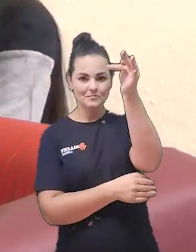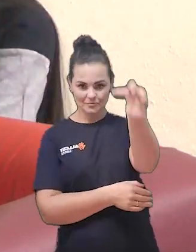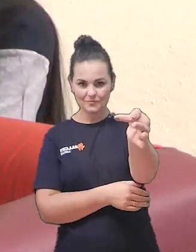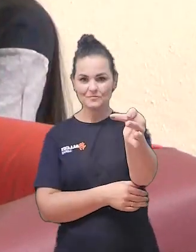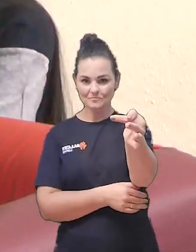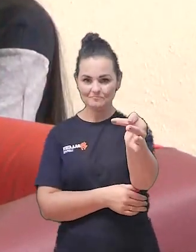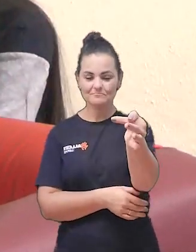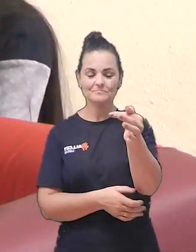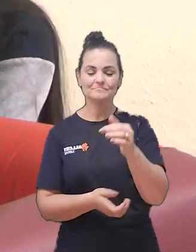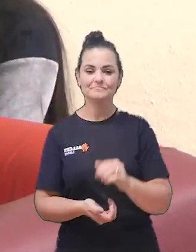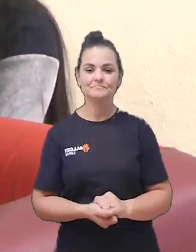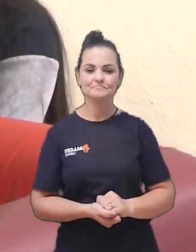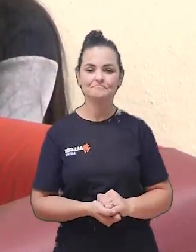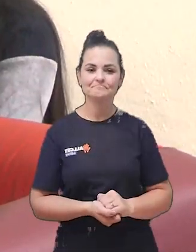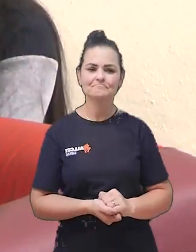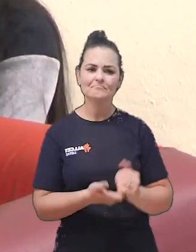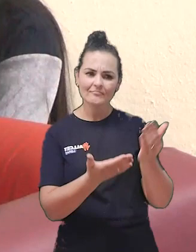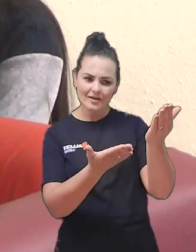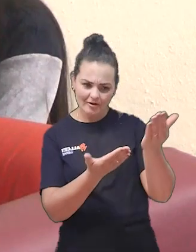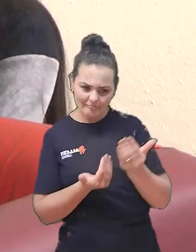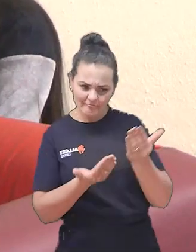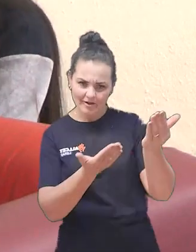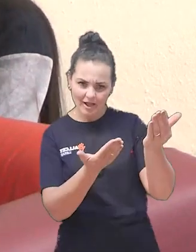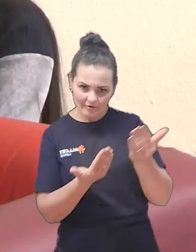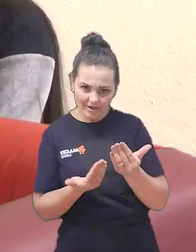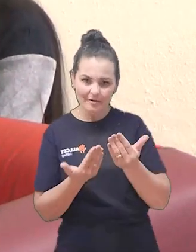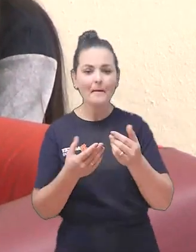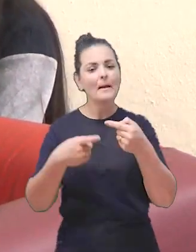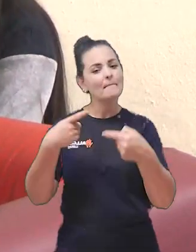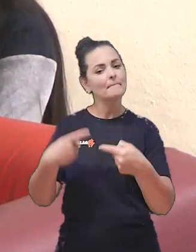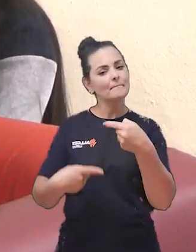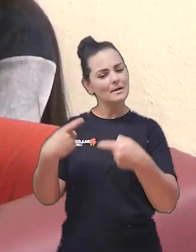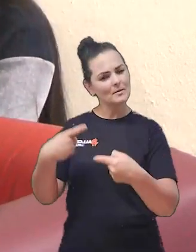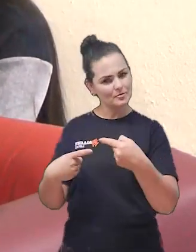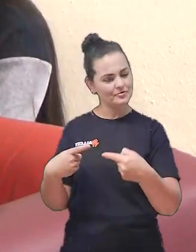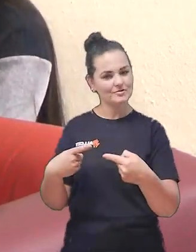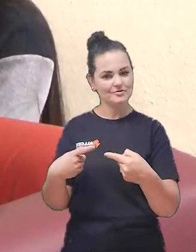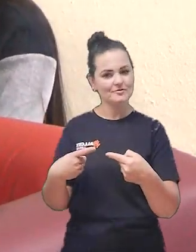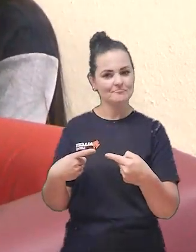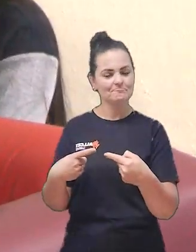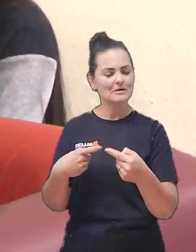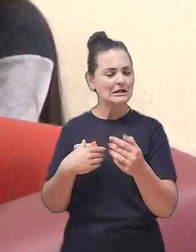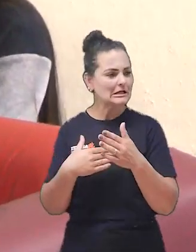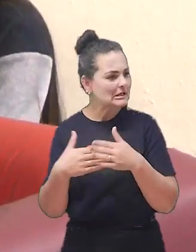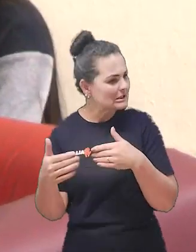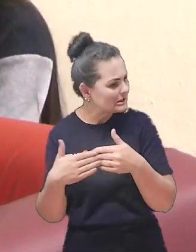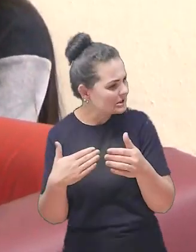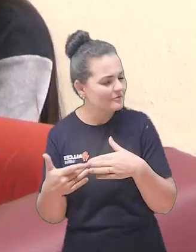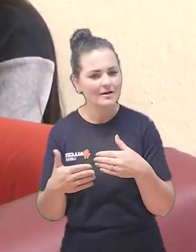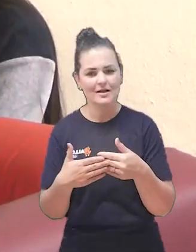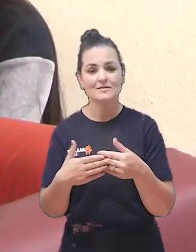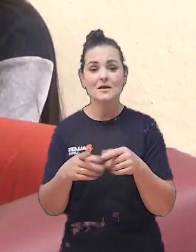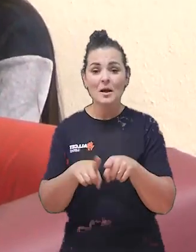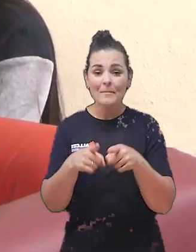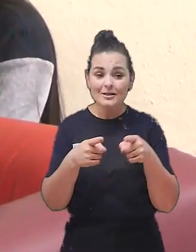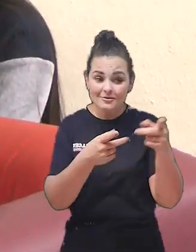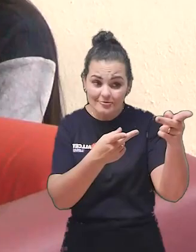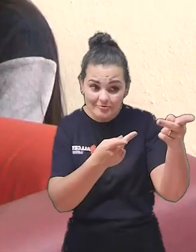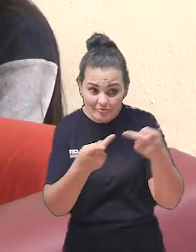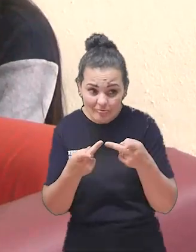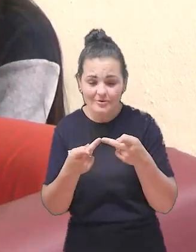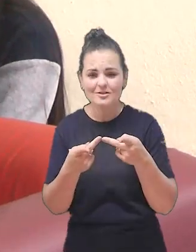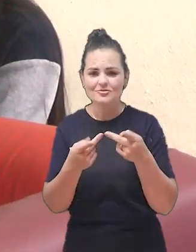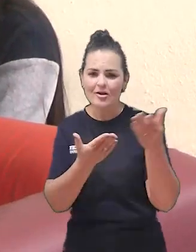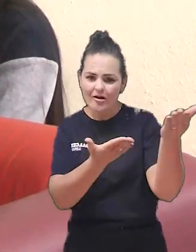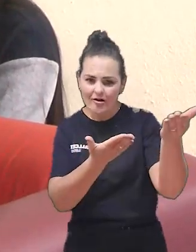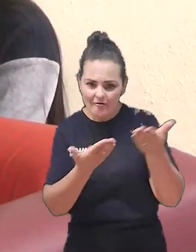aí, venham para a política, independente, né? Independente, venham para a boa política. E vocês